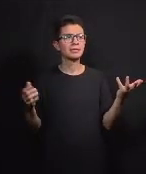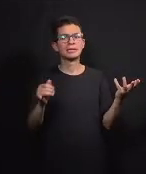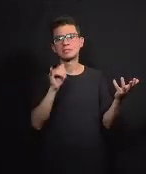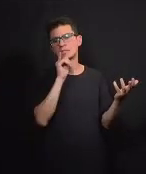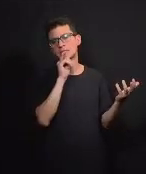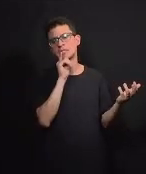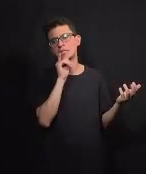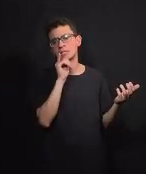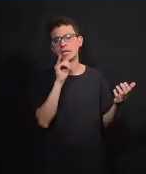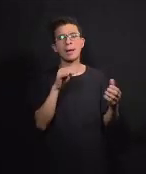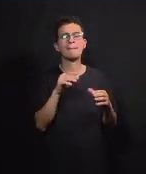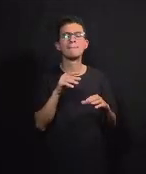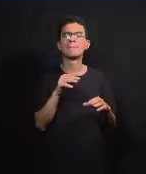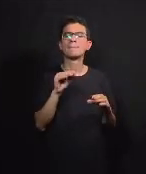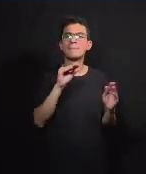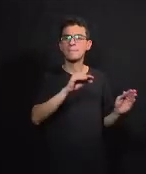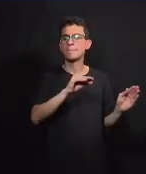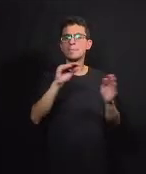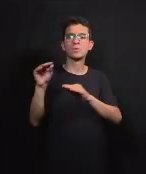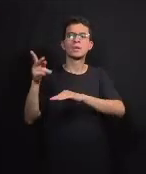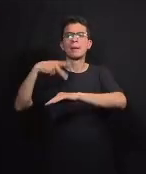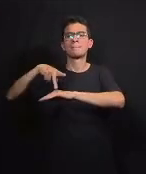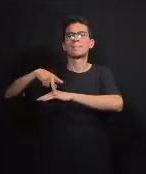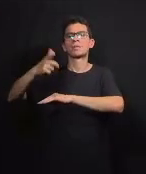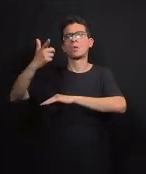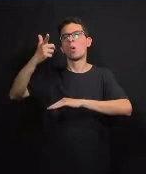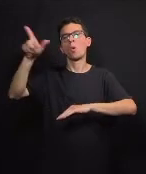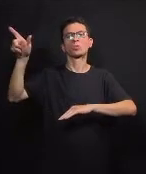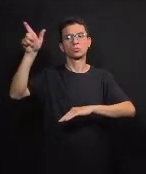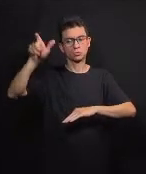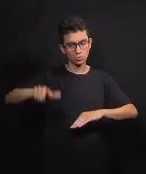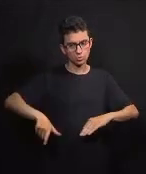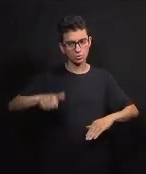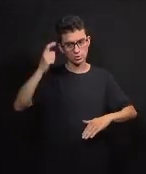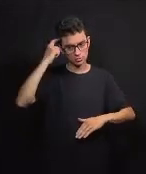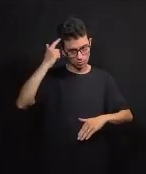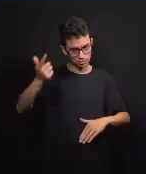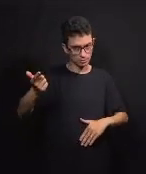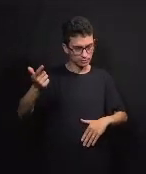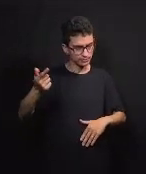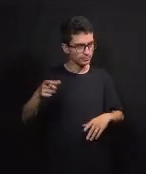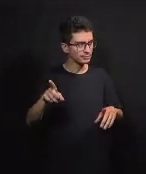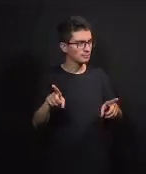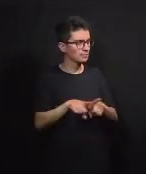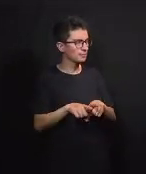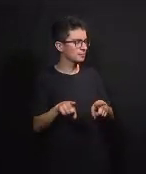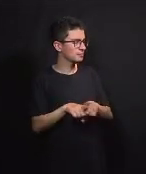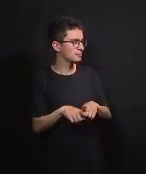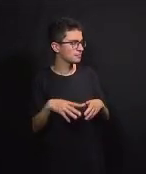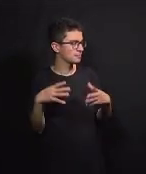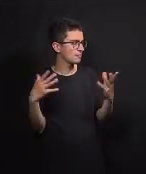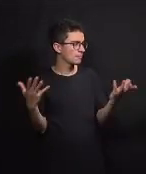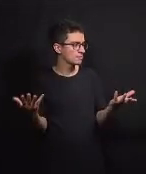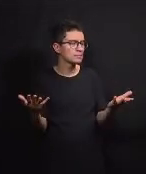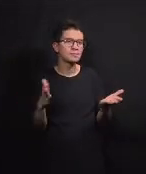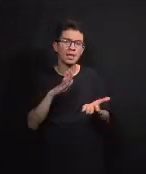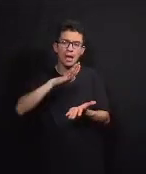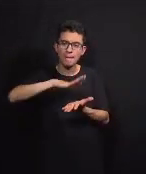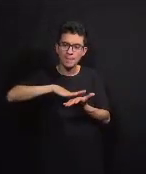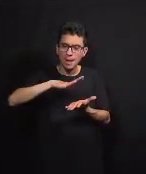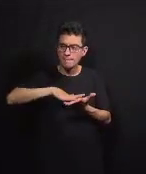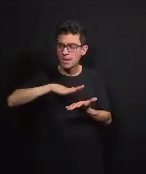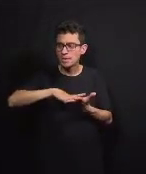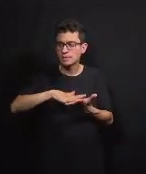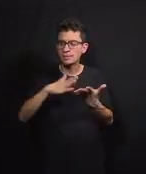ser exportada para outros países, a democracia não pode ser exportada para outros países, para bem desses